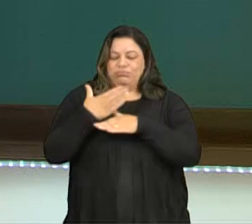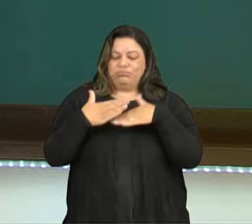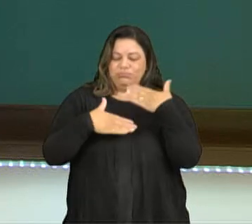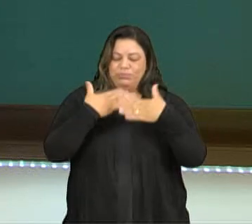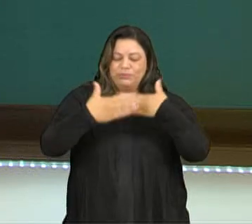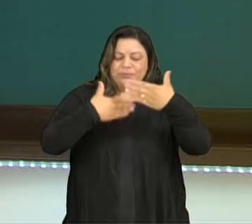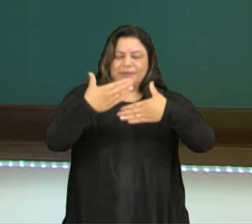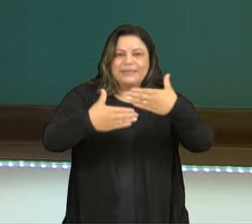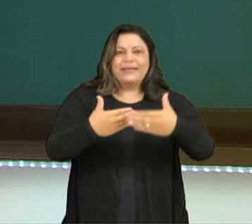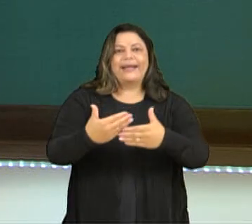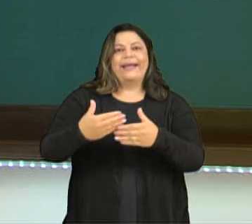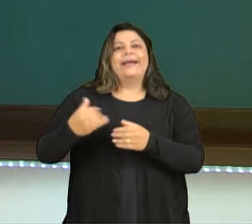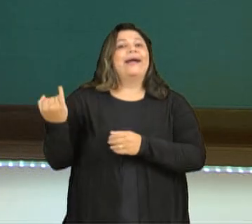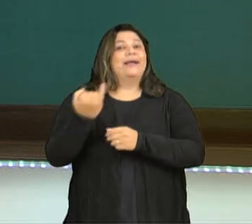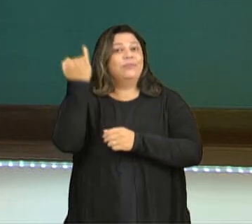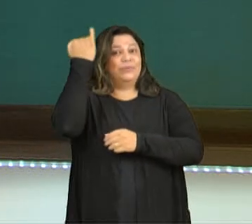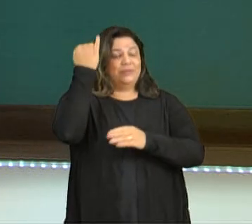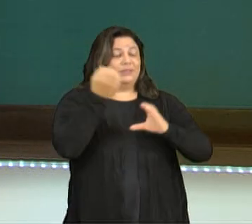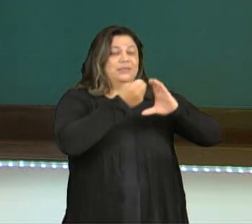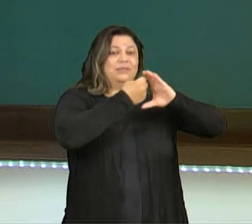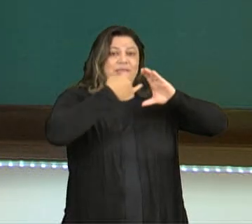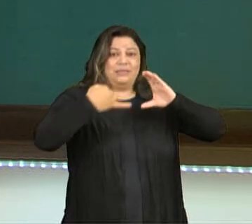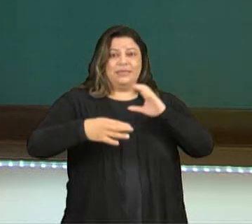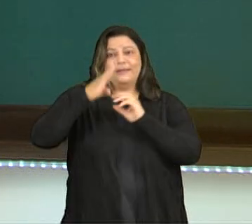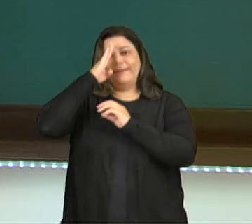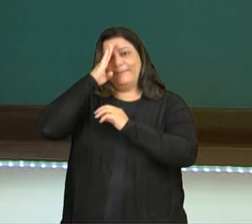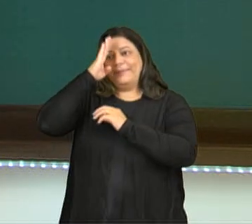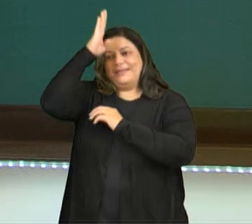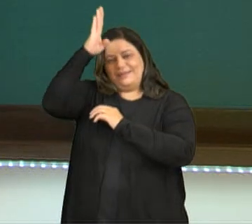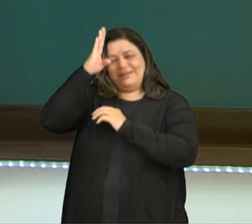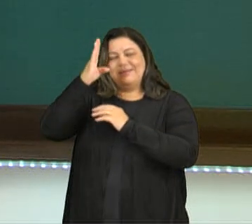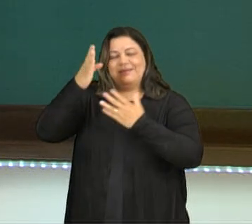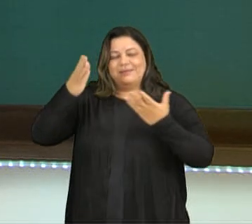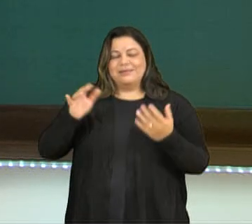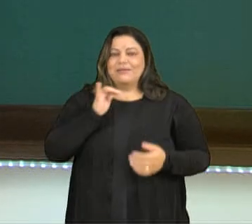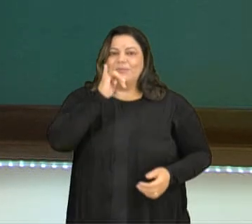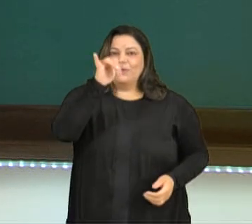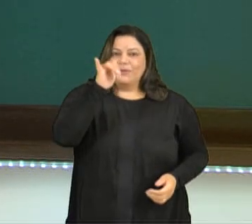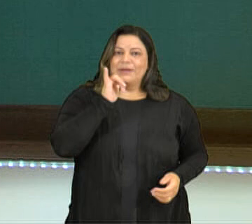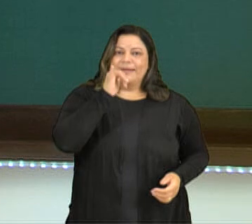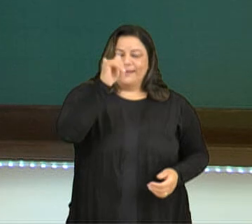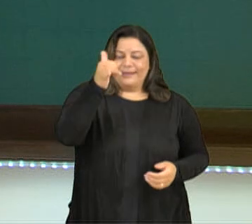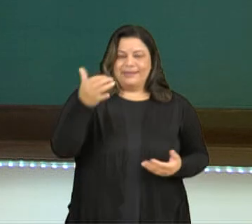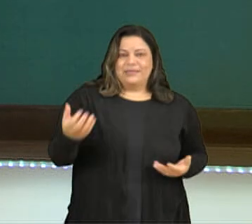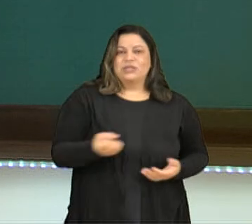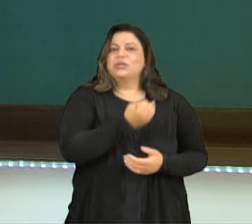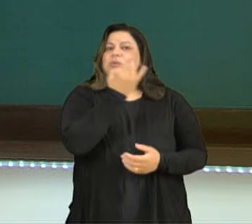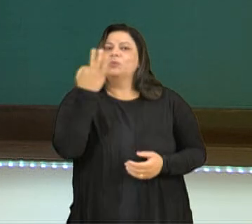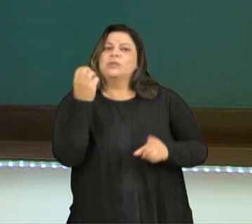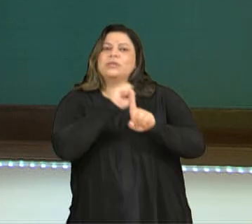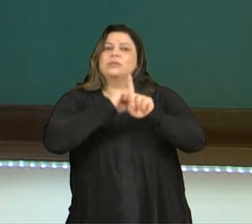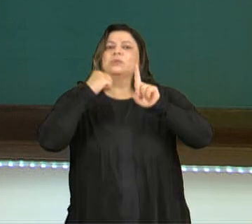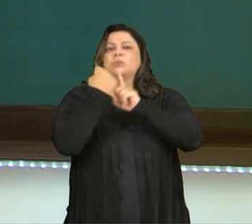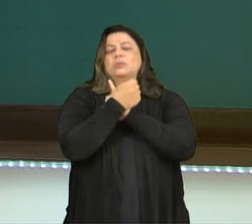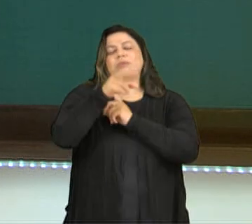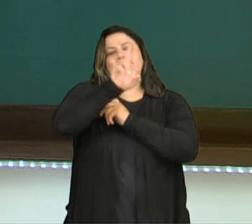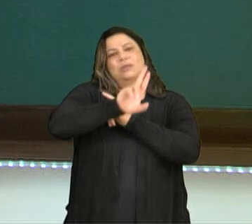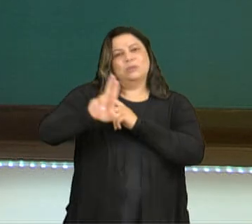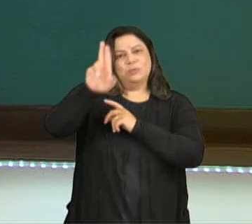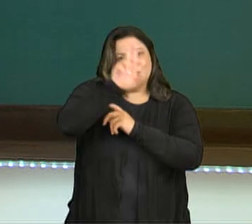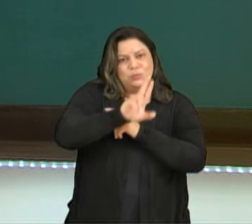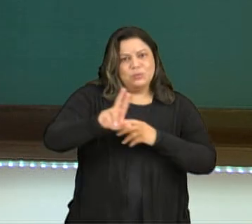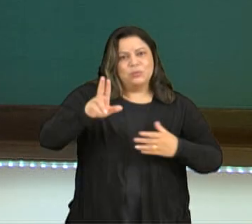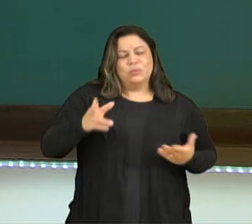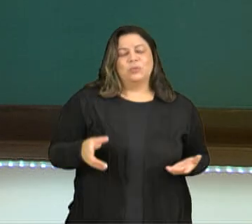importância deles, as características das principais fontes de energia e o quanto a sociedade utiliza isso. E